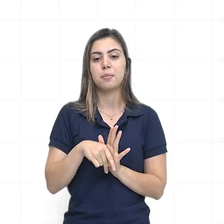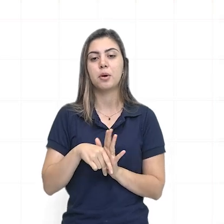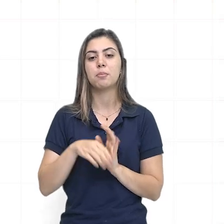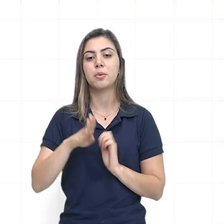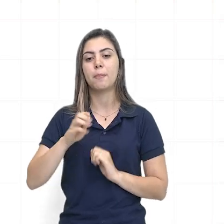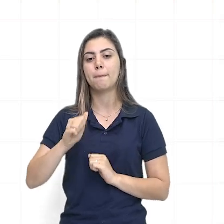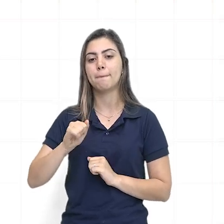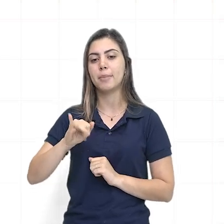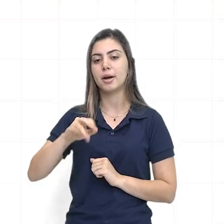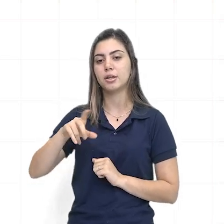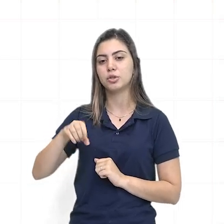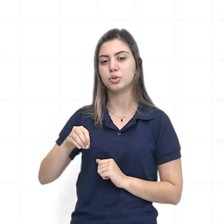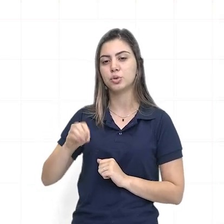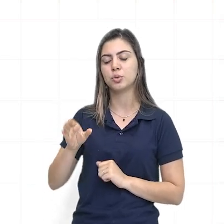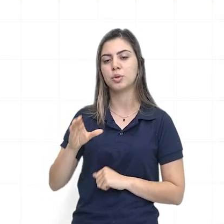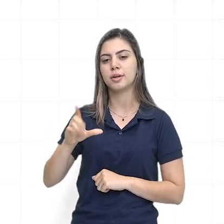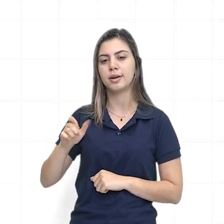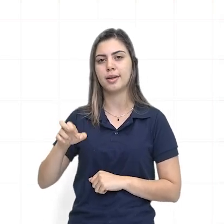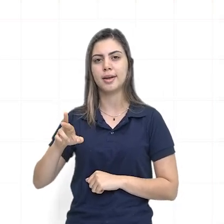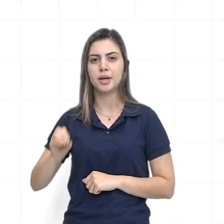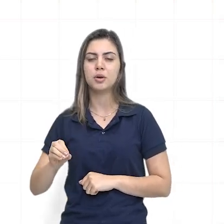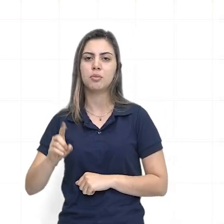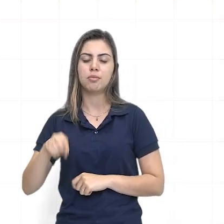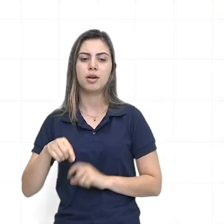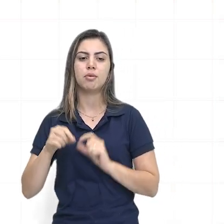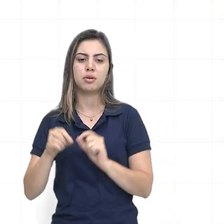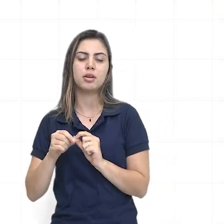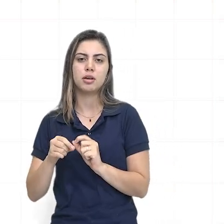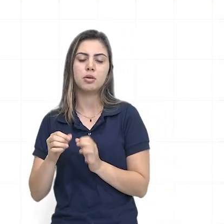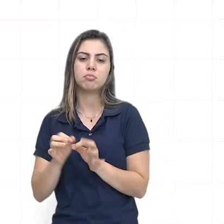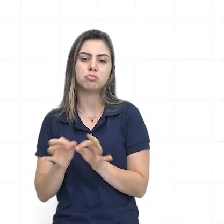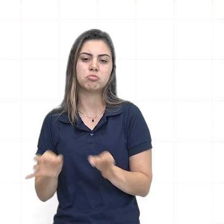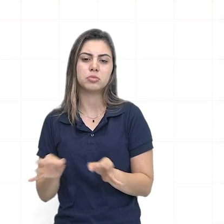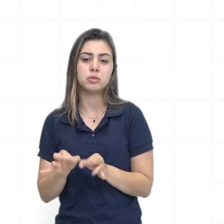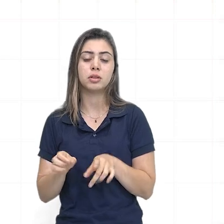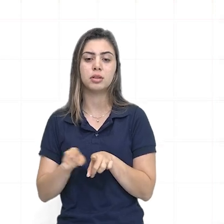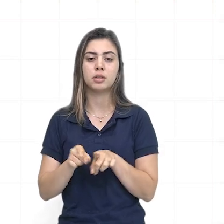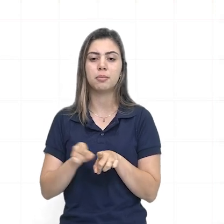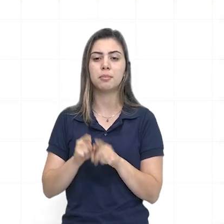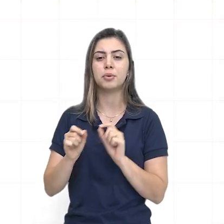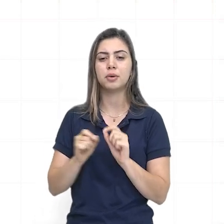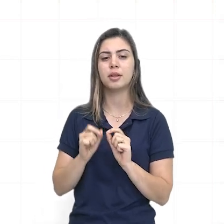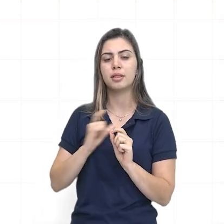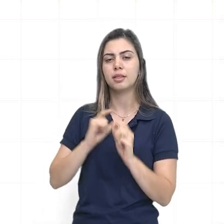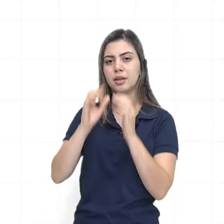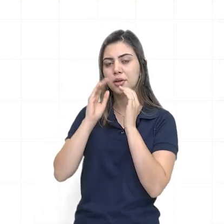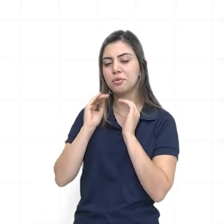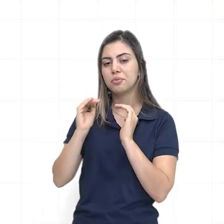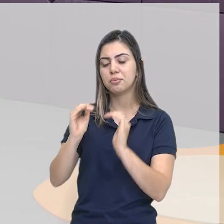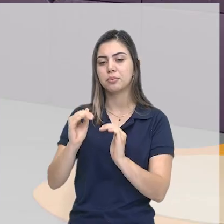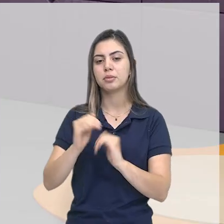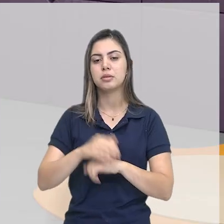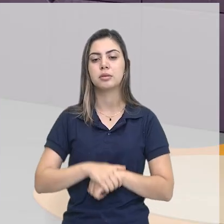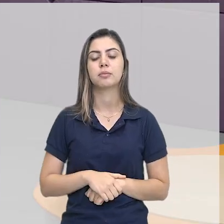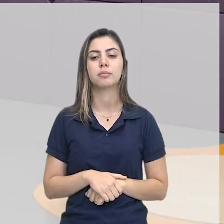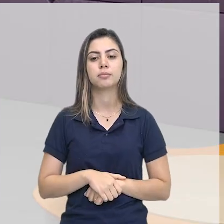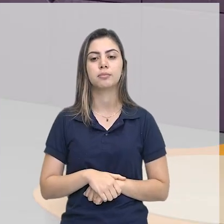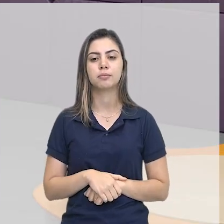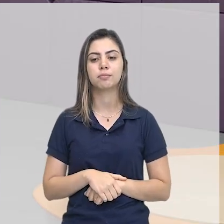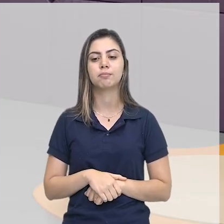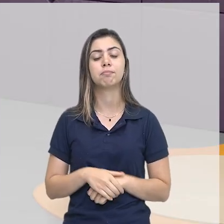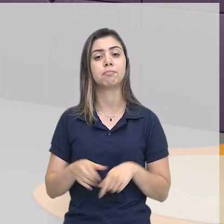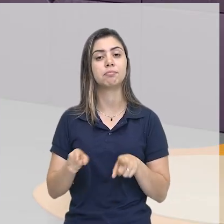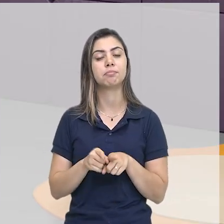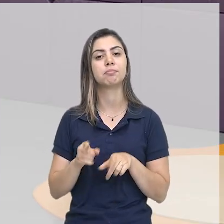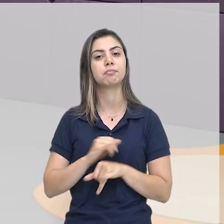geralmente de origem mais humilde e dedicados aos fiéis de suas paróquias. E vale ressaltar